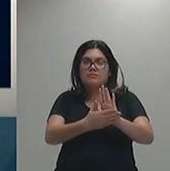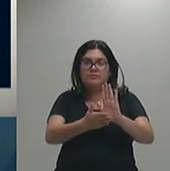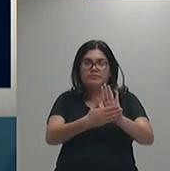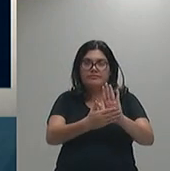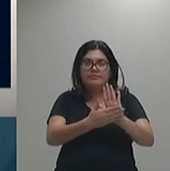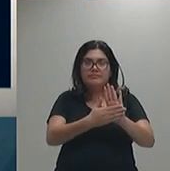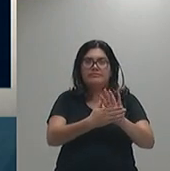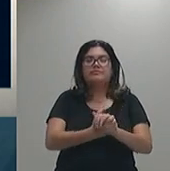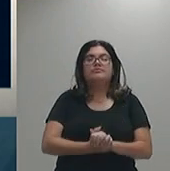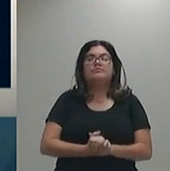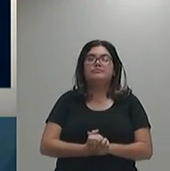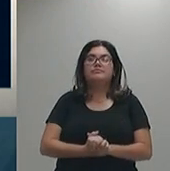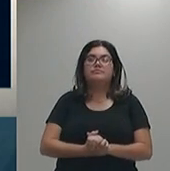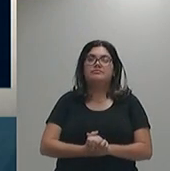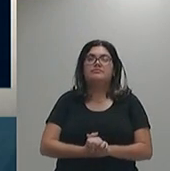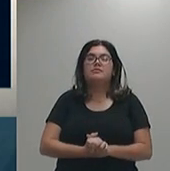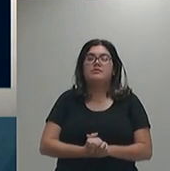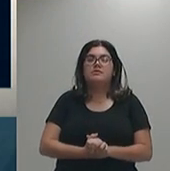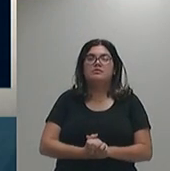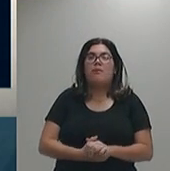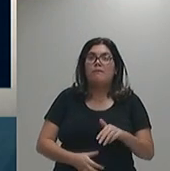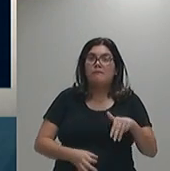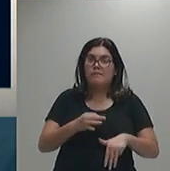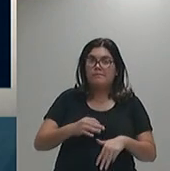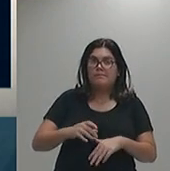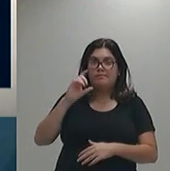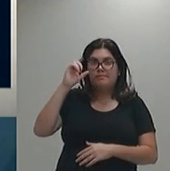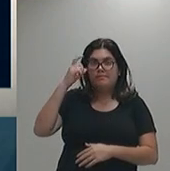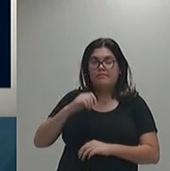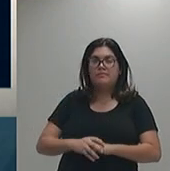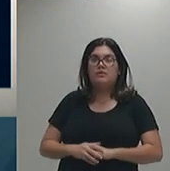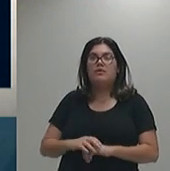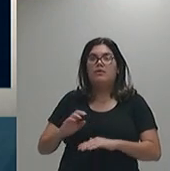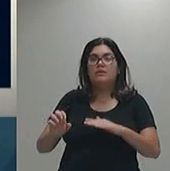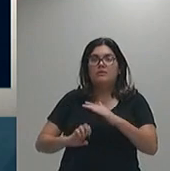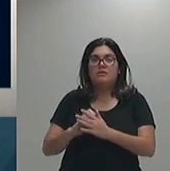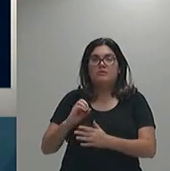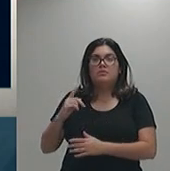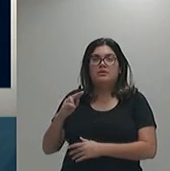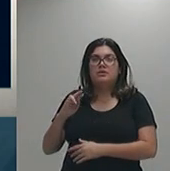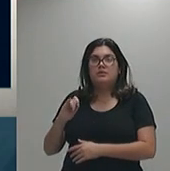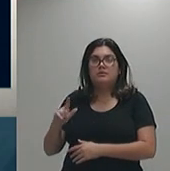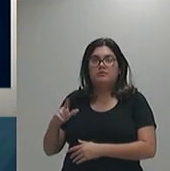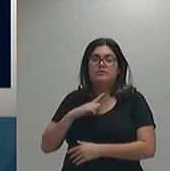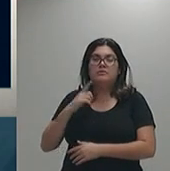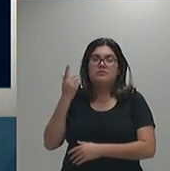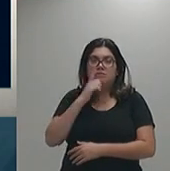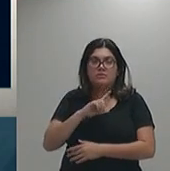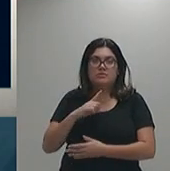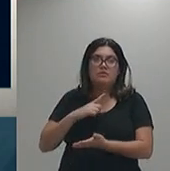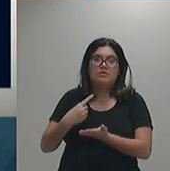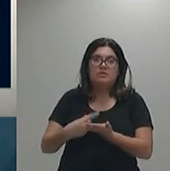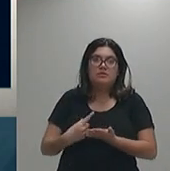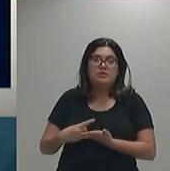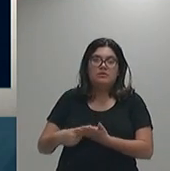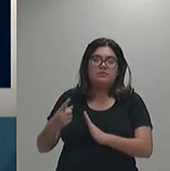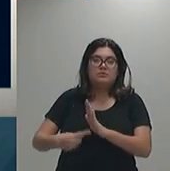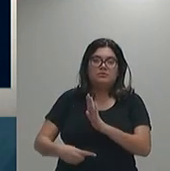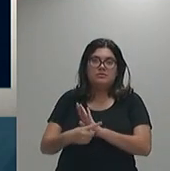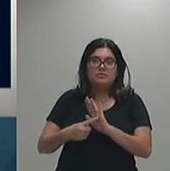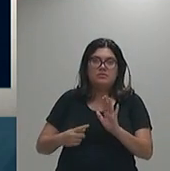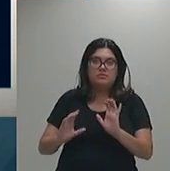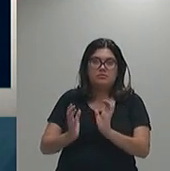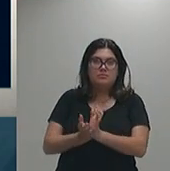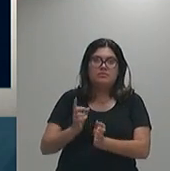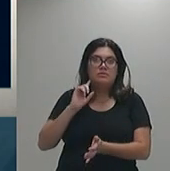e diz o ministro Luis Felipe Salomão operadoras mesmo após o exercício regular o direito à rescisão lateral do Pânico coletivo deverá